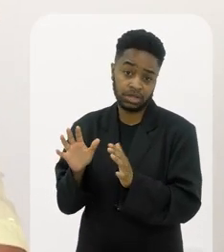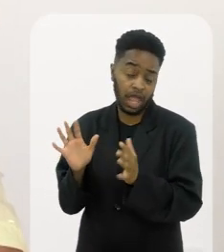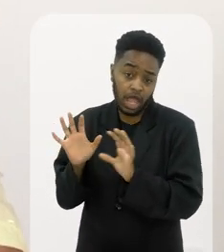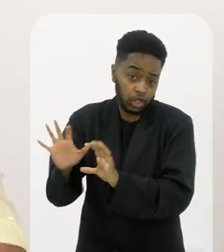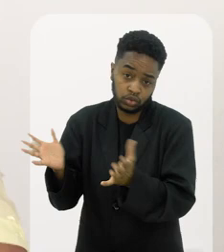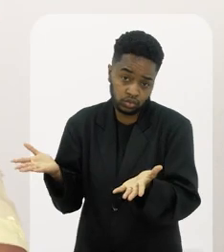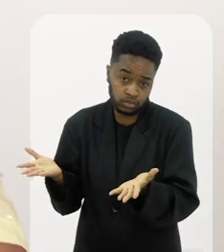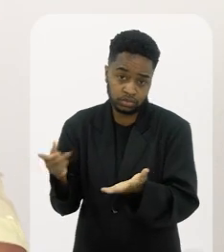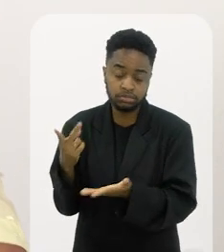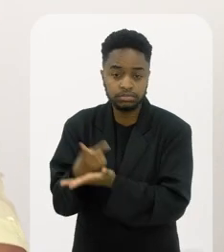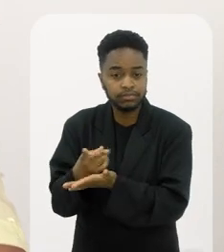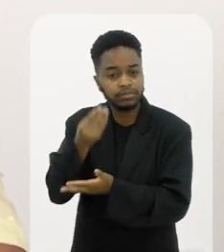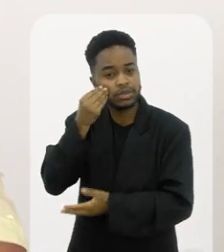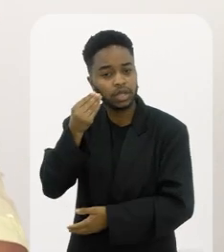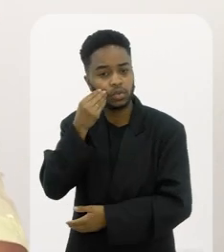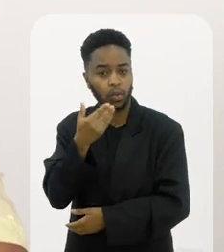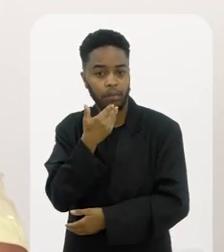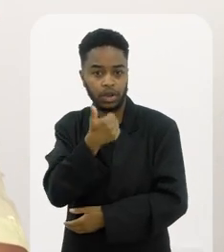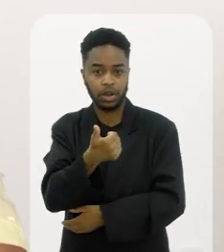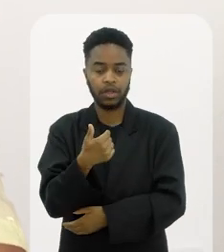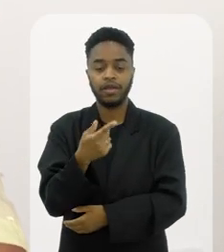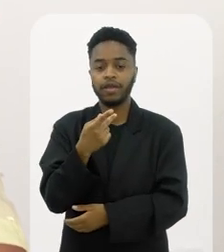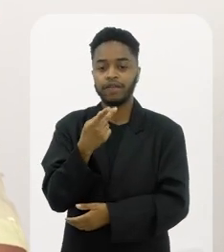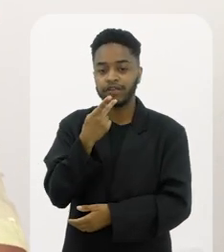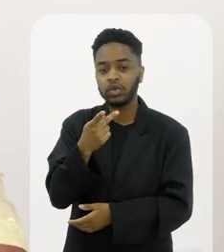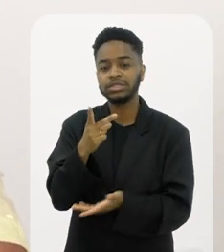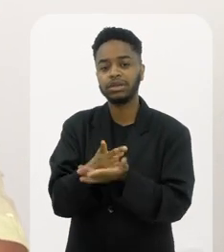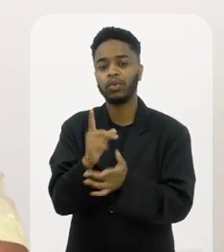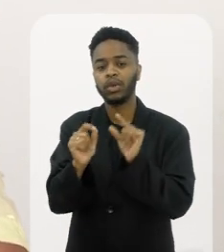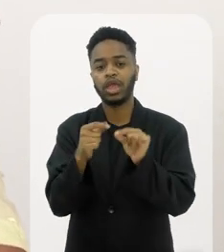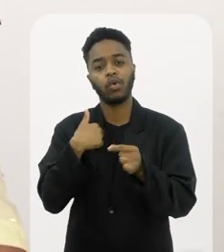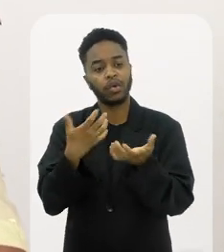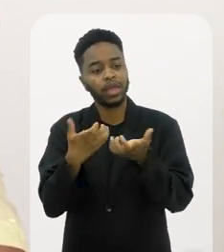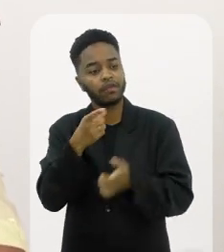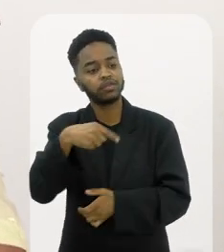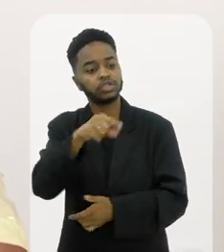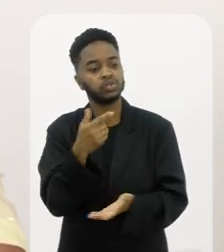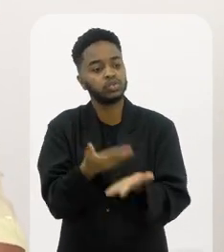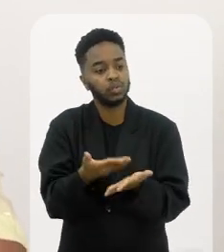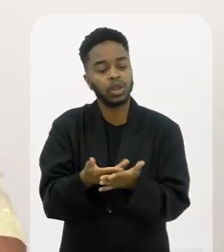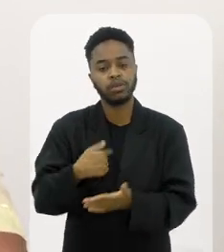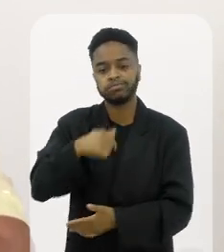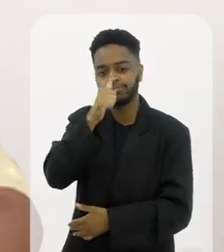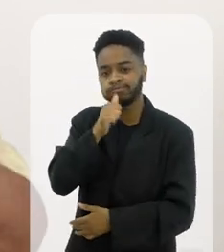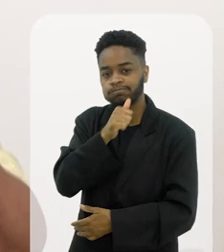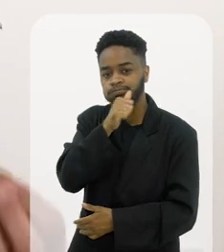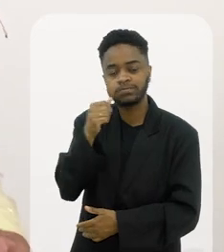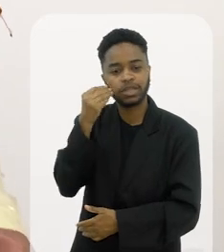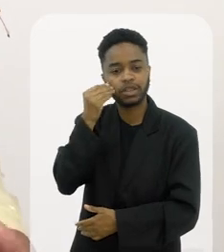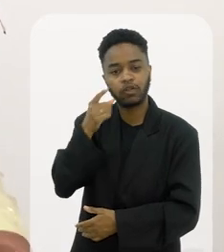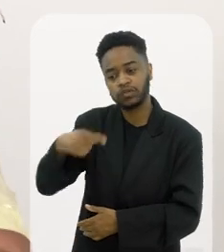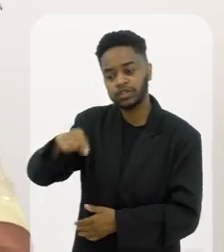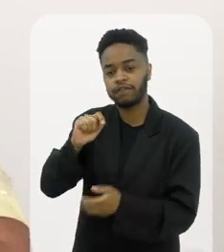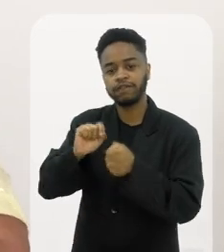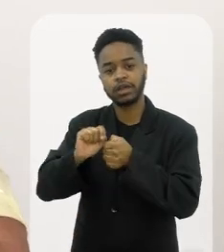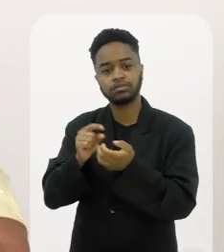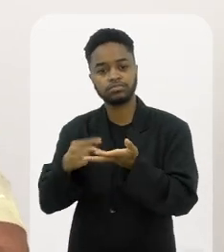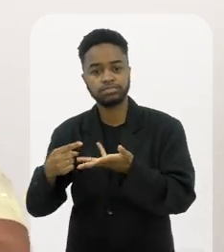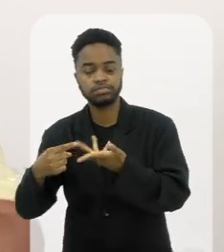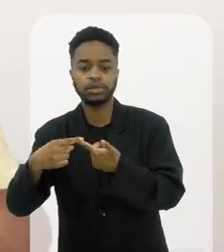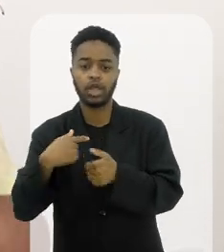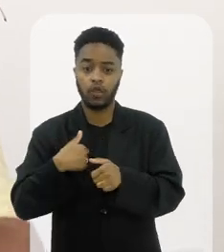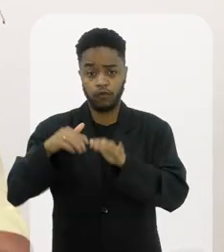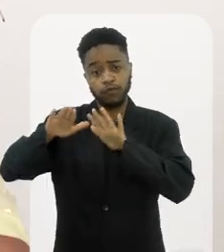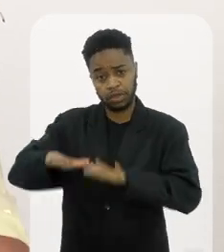mas é isso, né? Ela sempre buscou, ela sempre falou, eu quero que vocês estudem, eu faço sacrifício para que vocês tenham isso, para que vocês